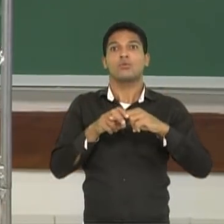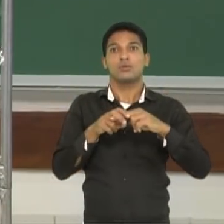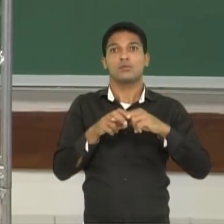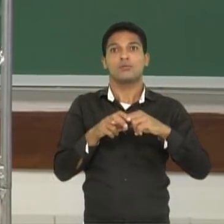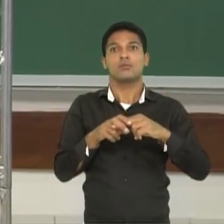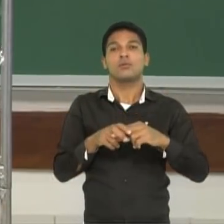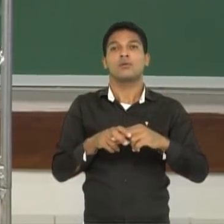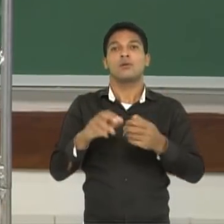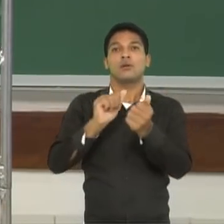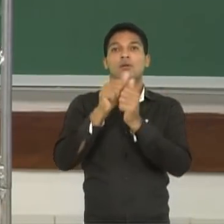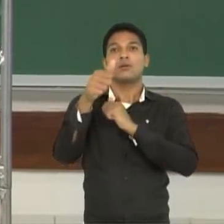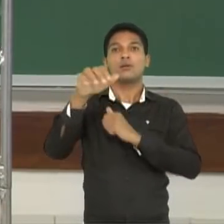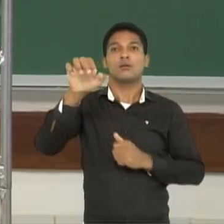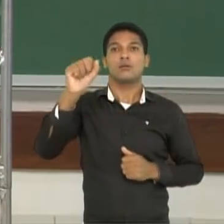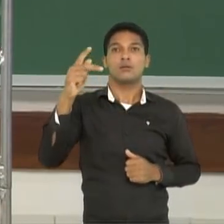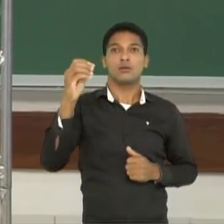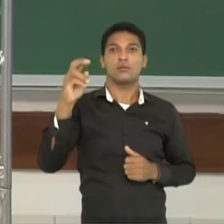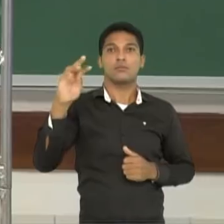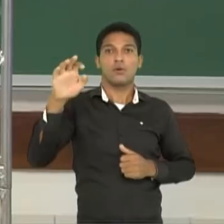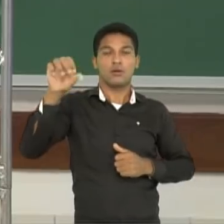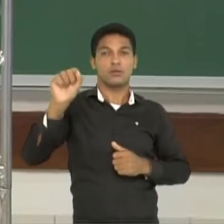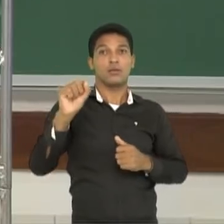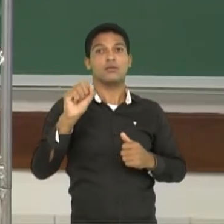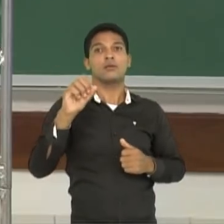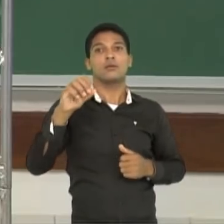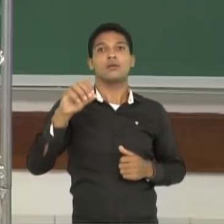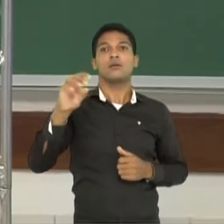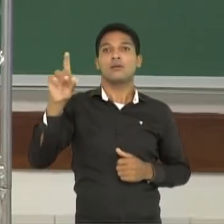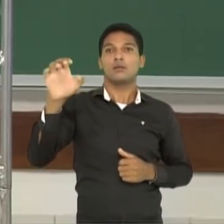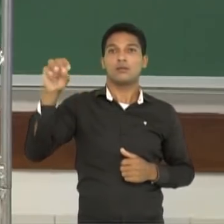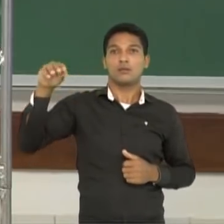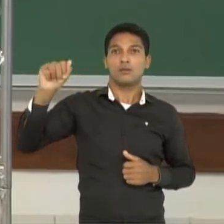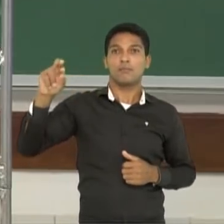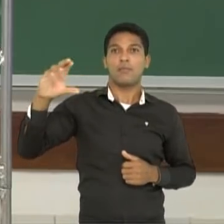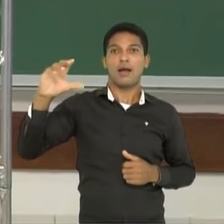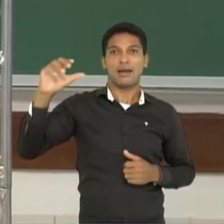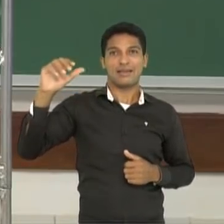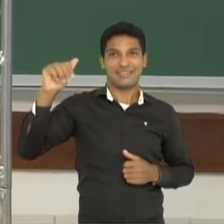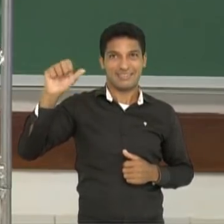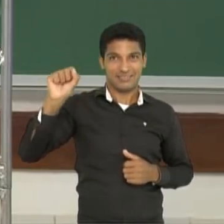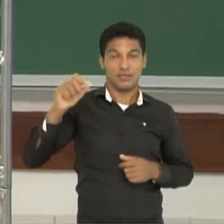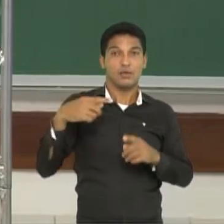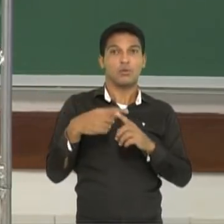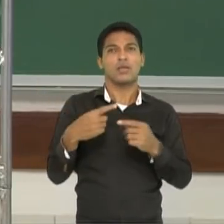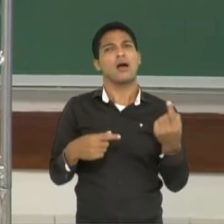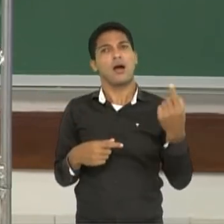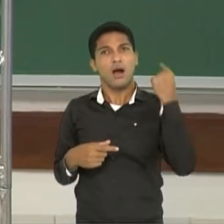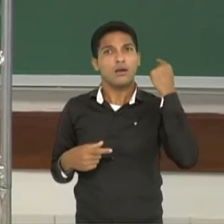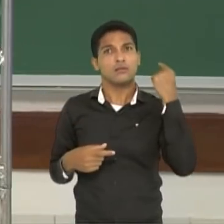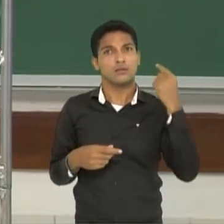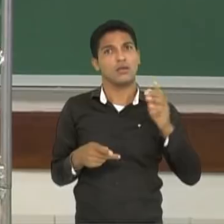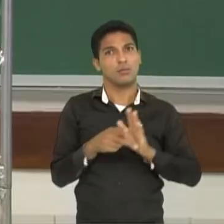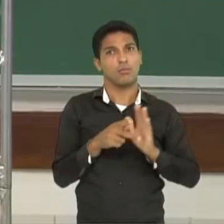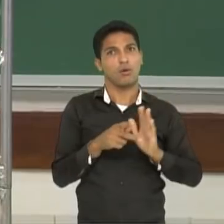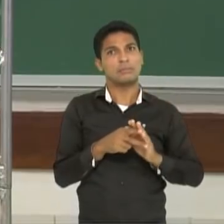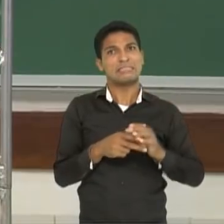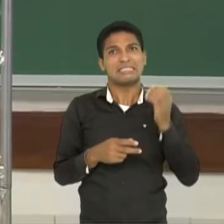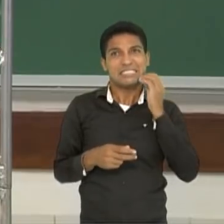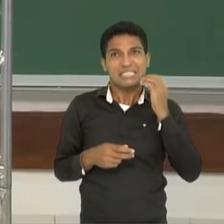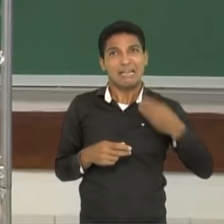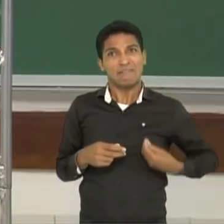de marca, eles têm a sua origem nessas atividades naturais de sobrevivência, nessas atividades